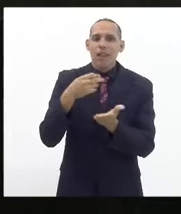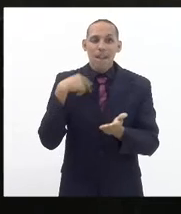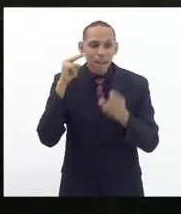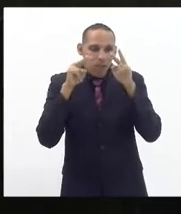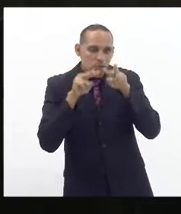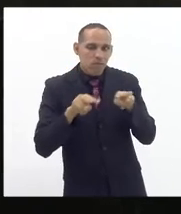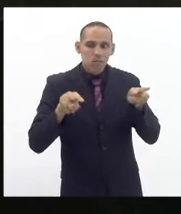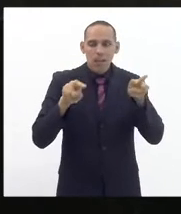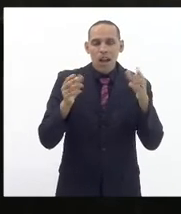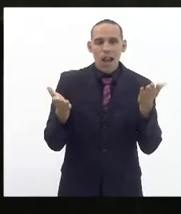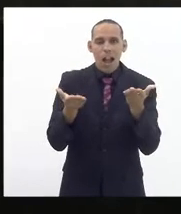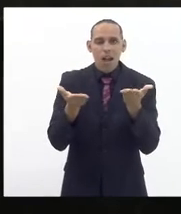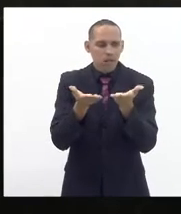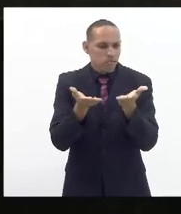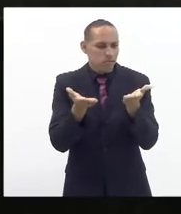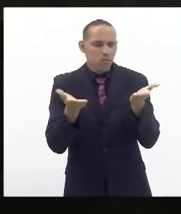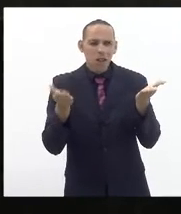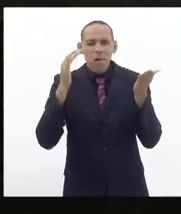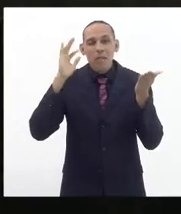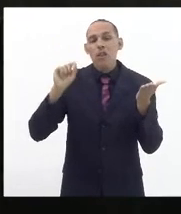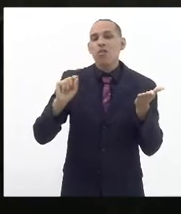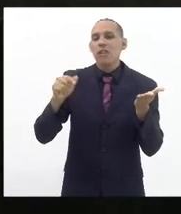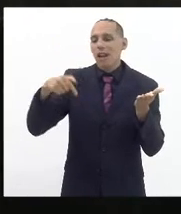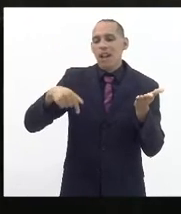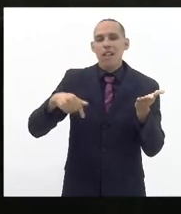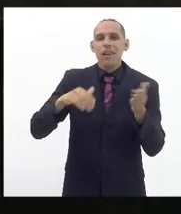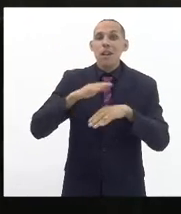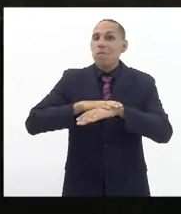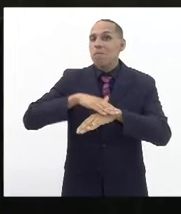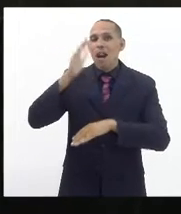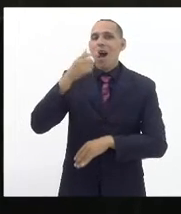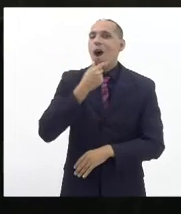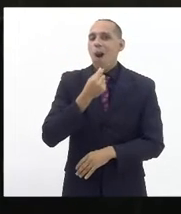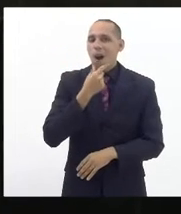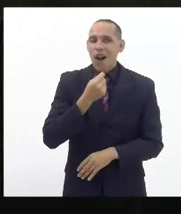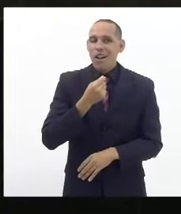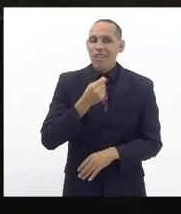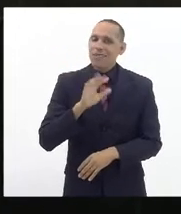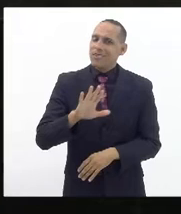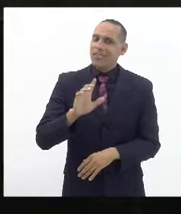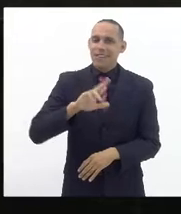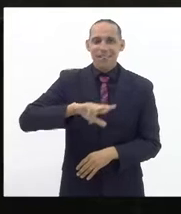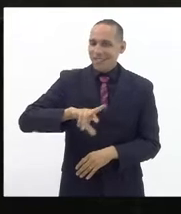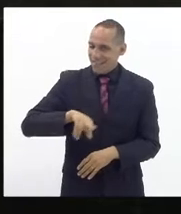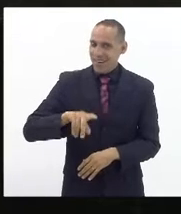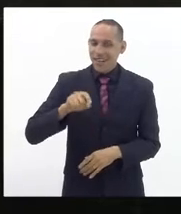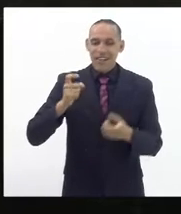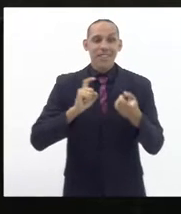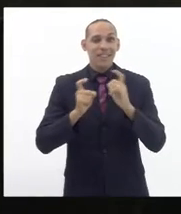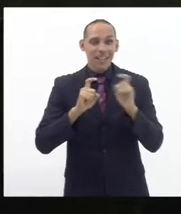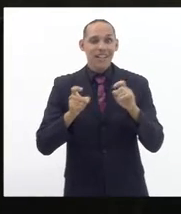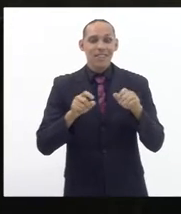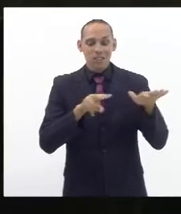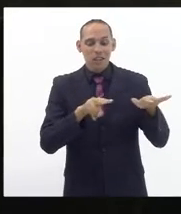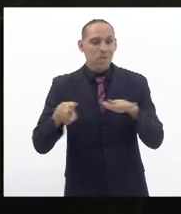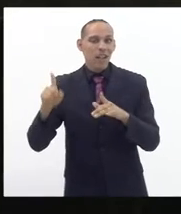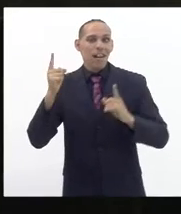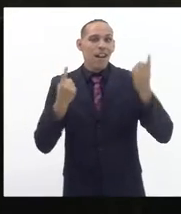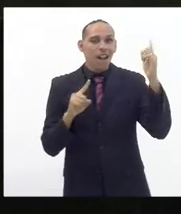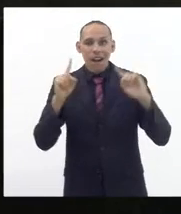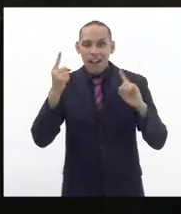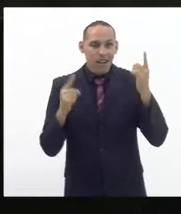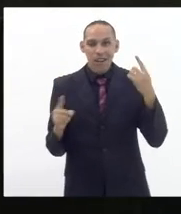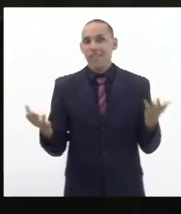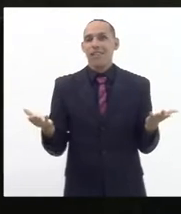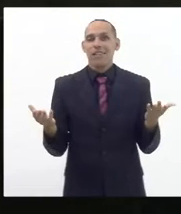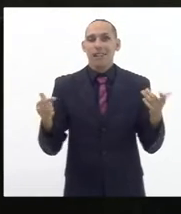aqui agora, pensará que tem majoritariamente deputados. E vamos lá, é uma sessão na semana de carnaval,